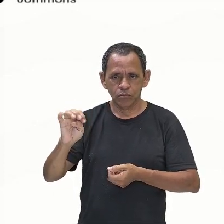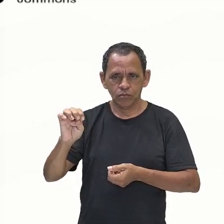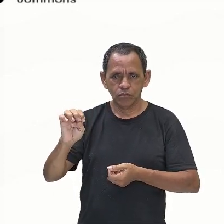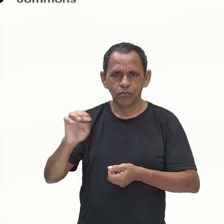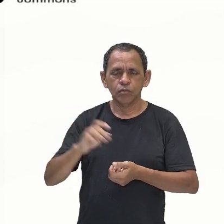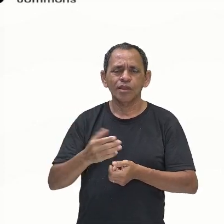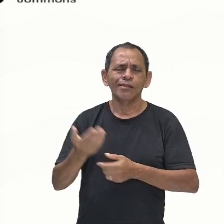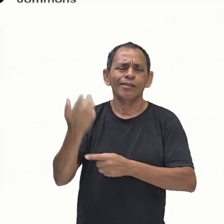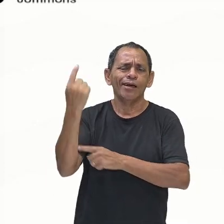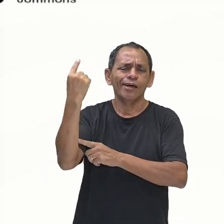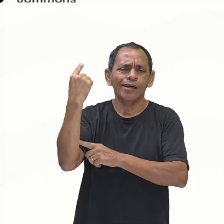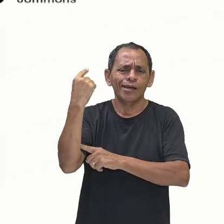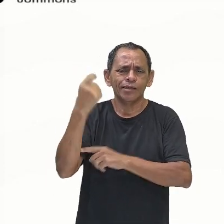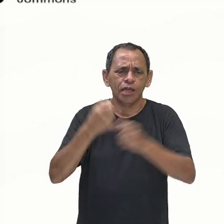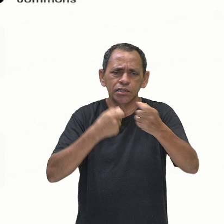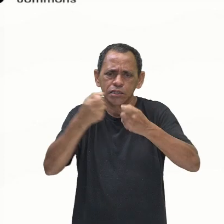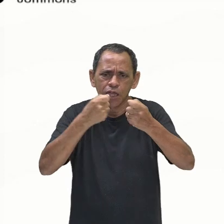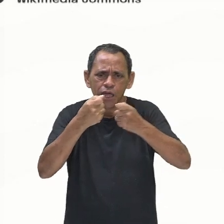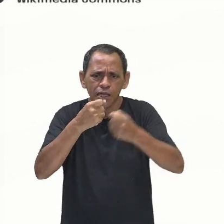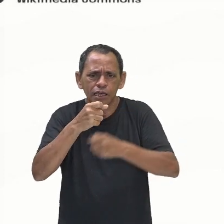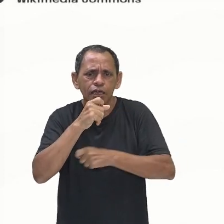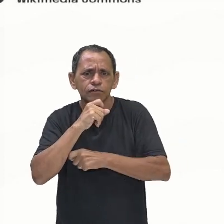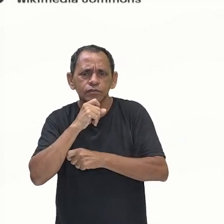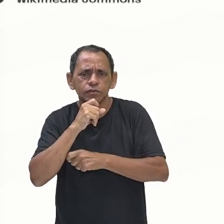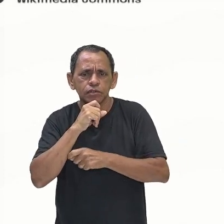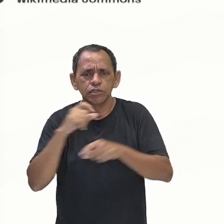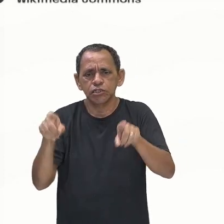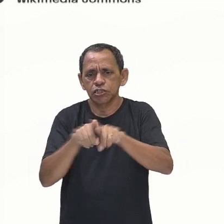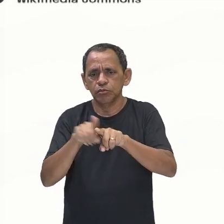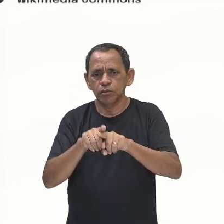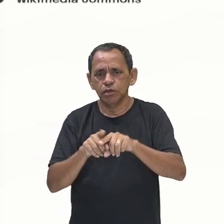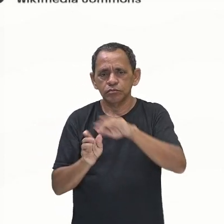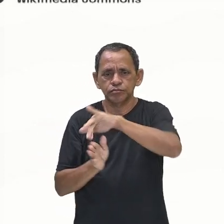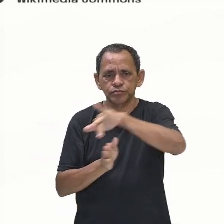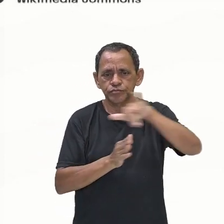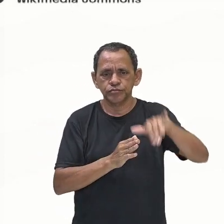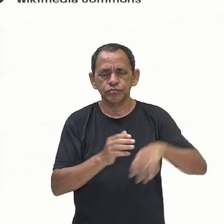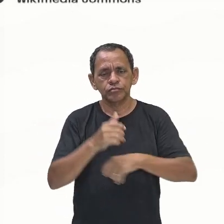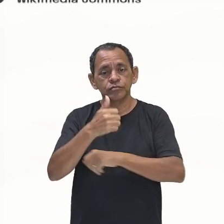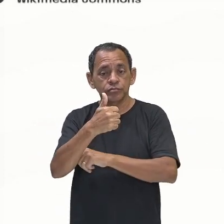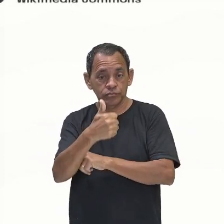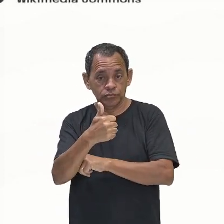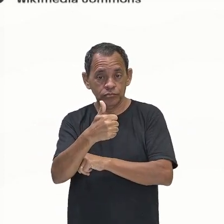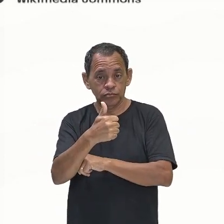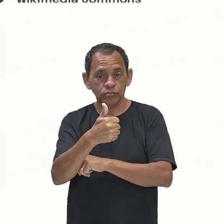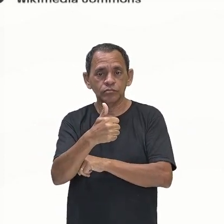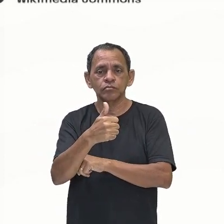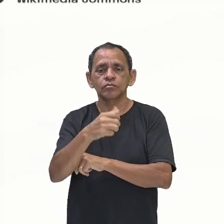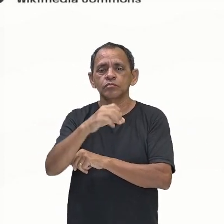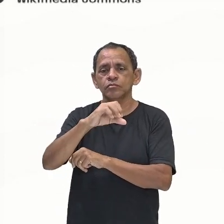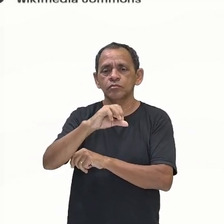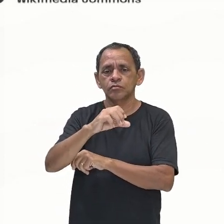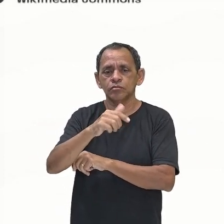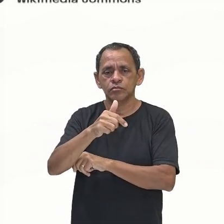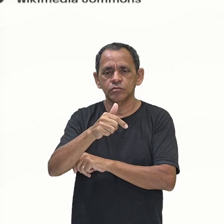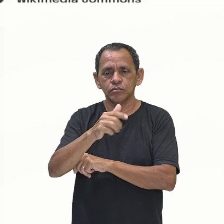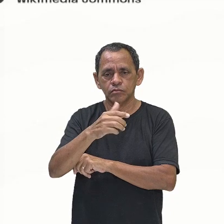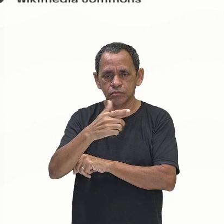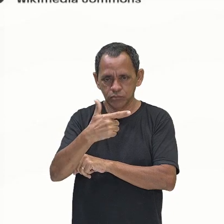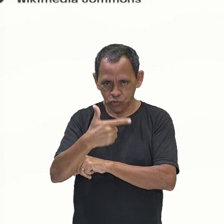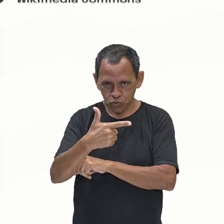isso. Adiante, lá em 1972, os Estados Unidos lançaram